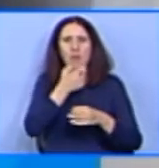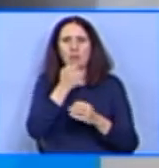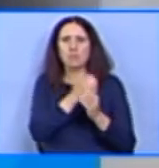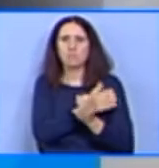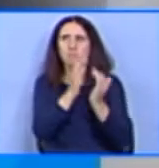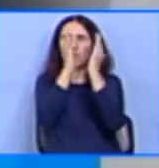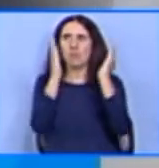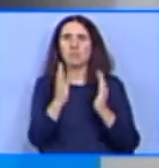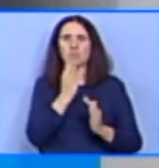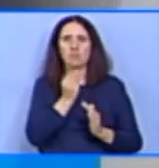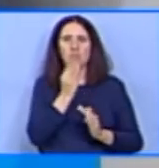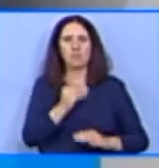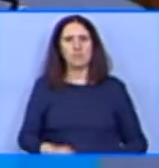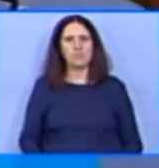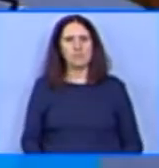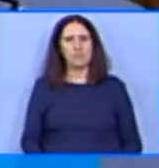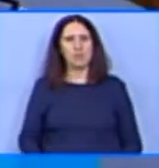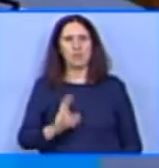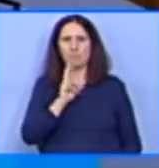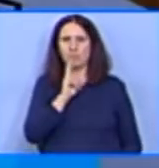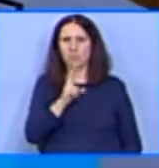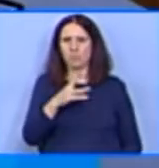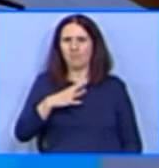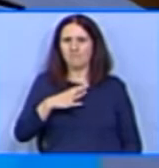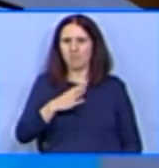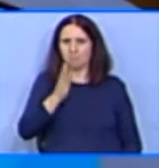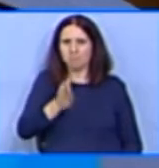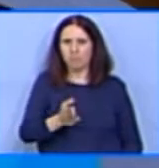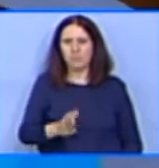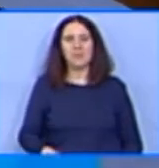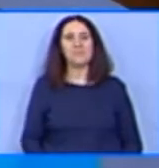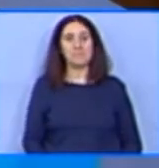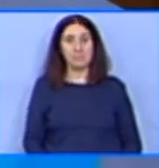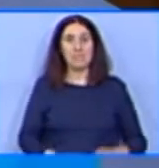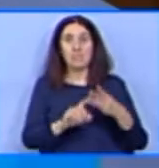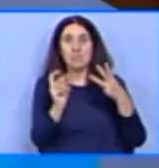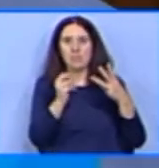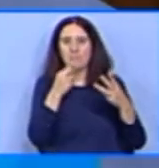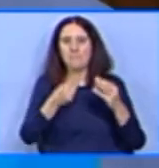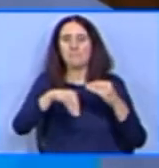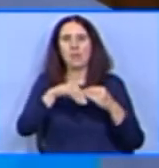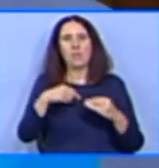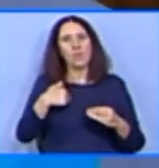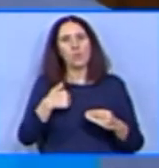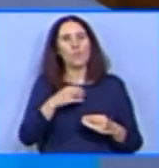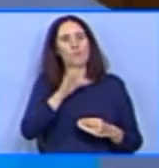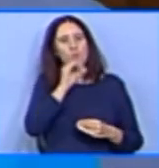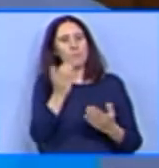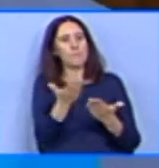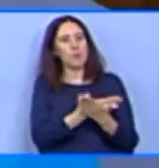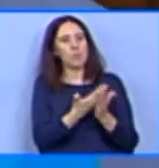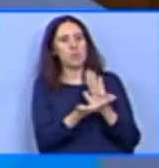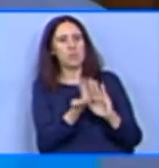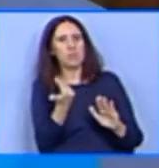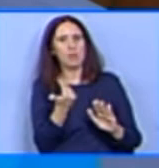casa de Israel. É uma resposta inconveniente, não é? E terceiro Dura, ainda, vai mais longe e diz, não posso tirar o pão aos filhos para dar